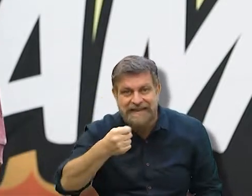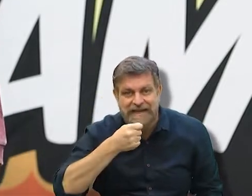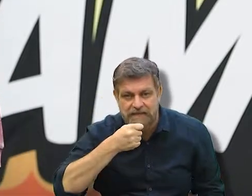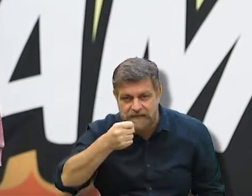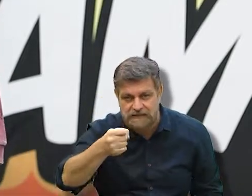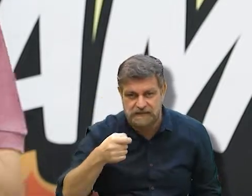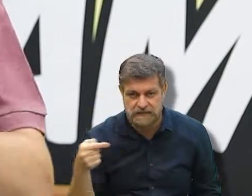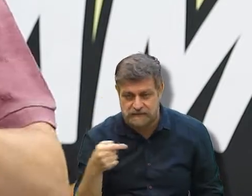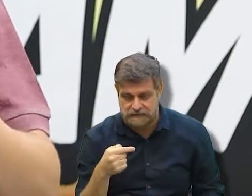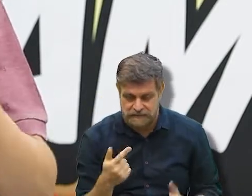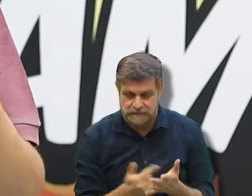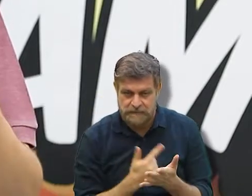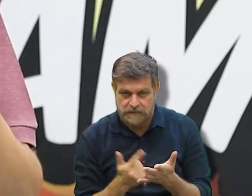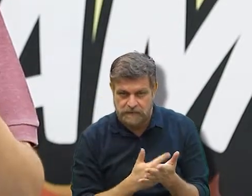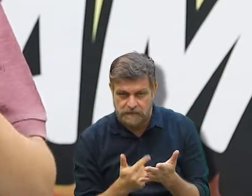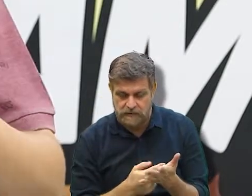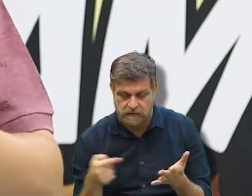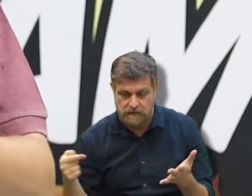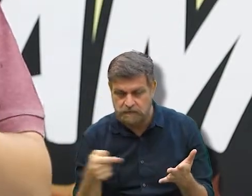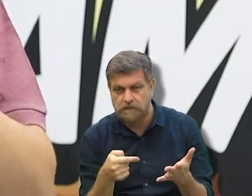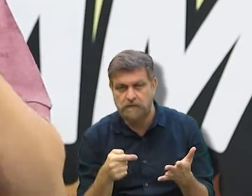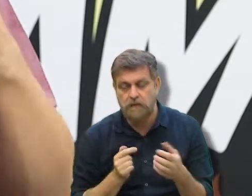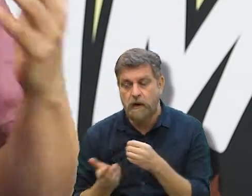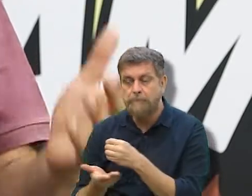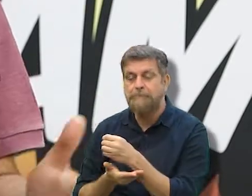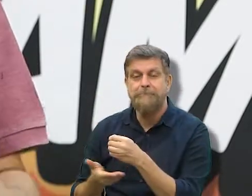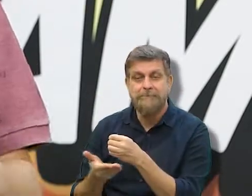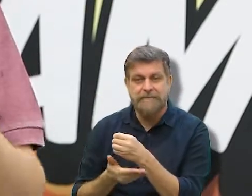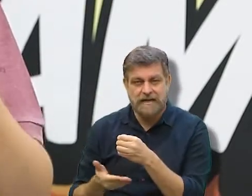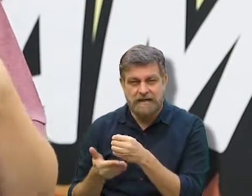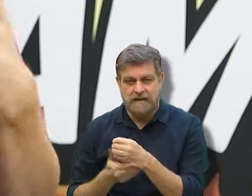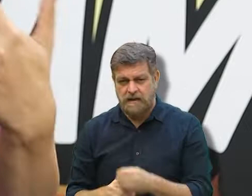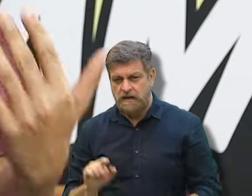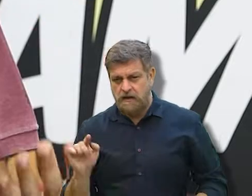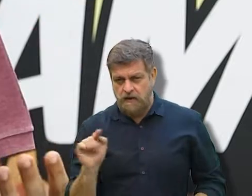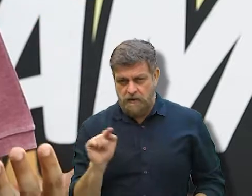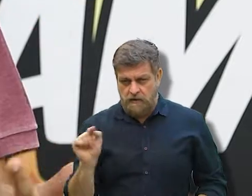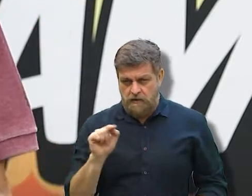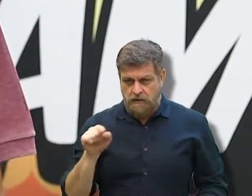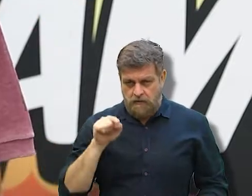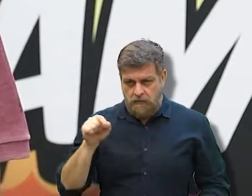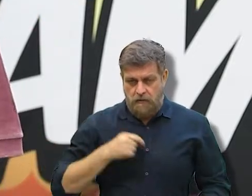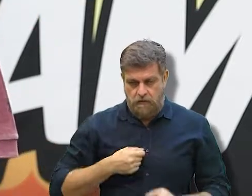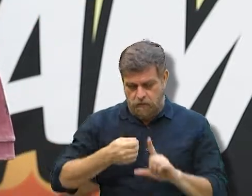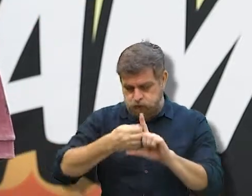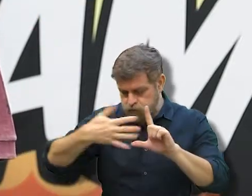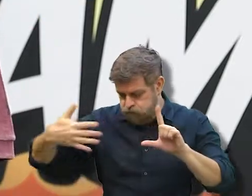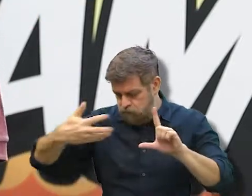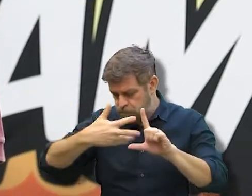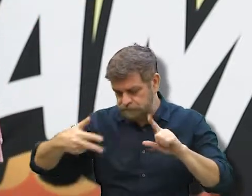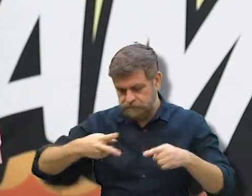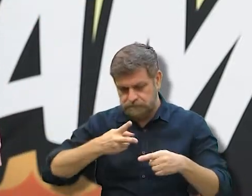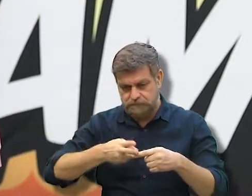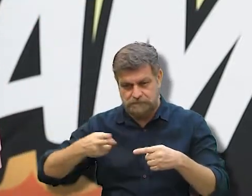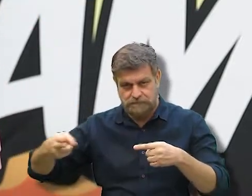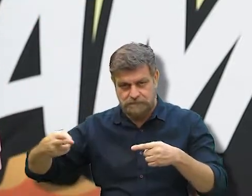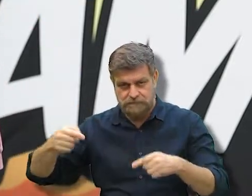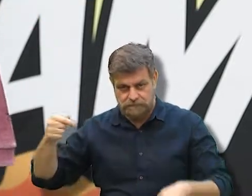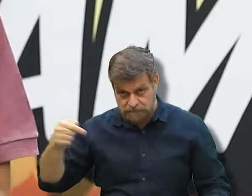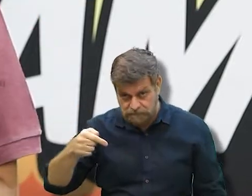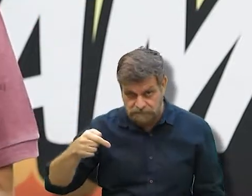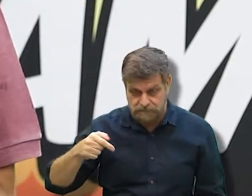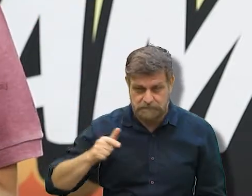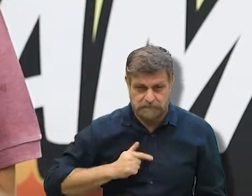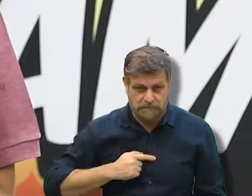escritora, né, que catalogou ali vários personagens do folclore brasileiro. Então tem lá no YouTube da TV Câmara